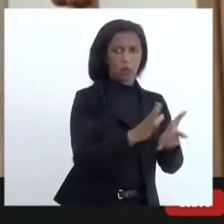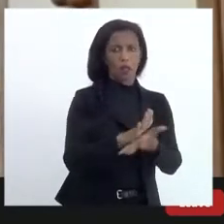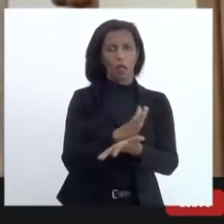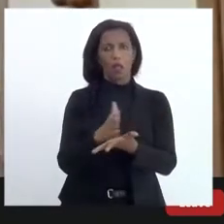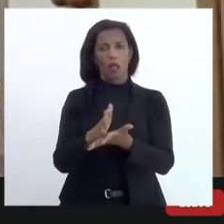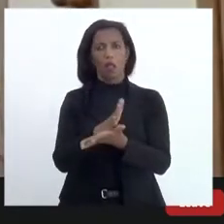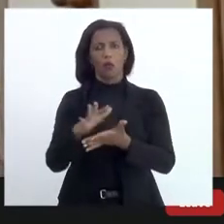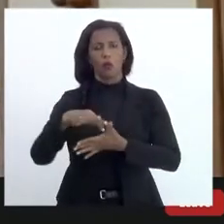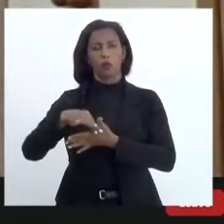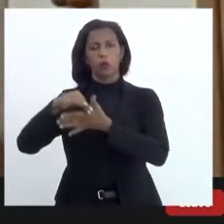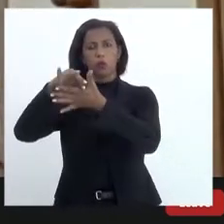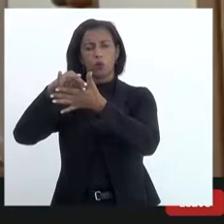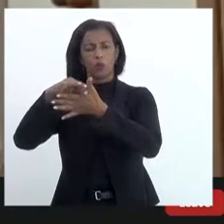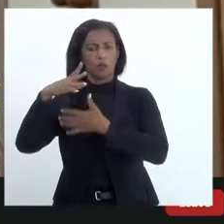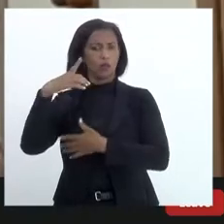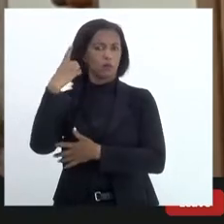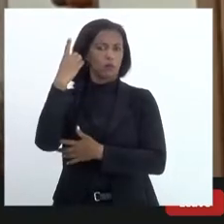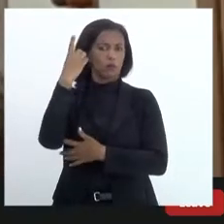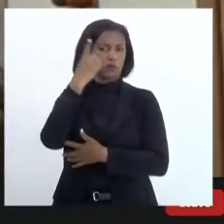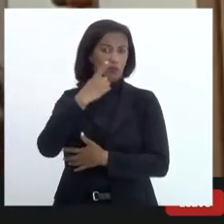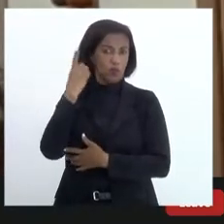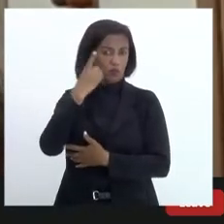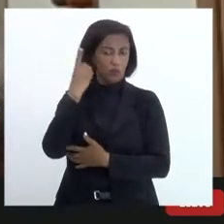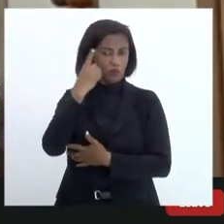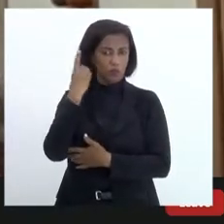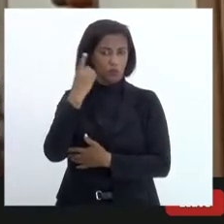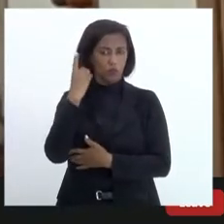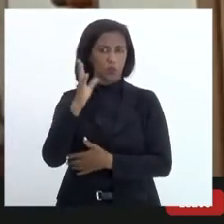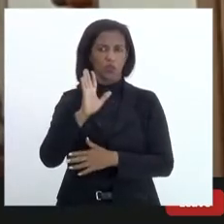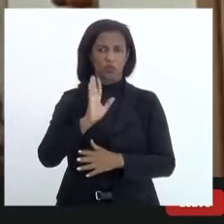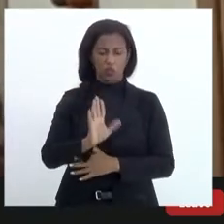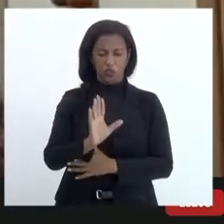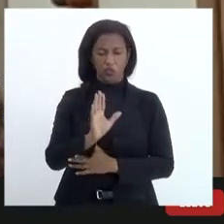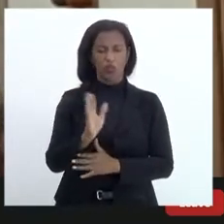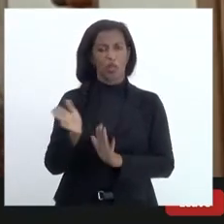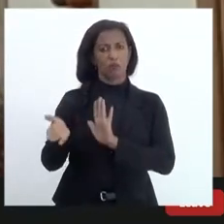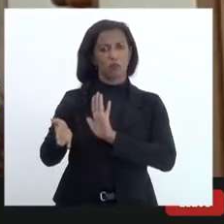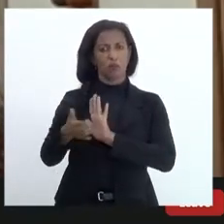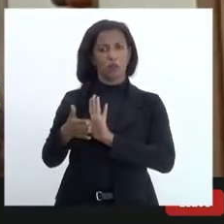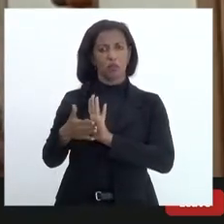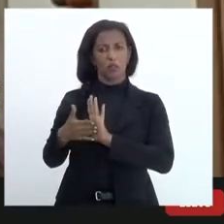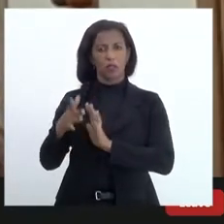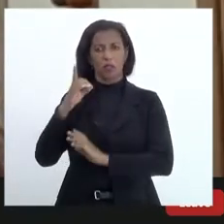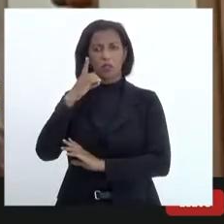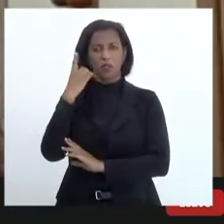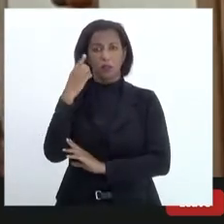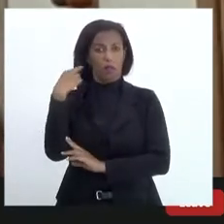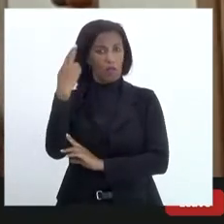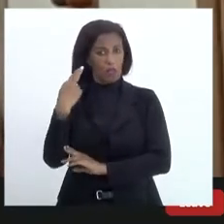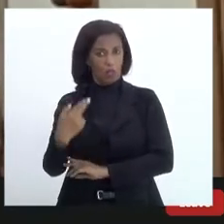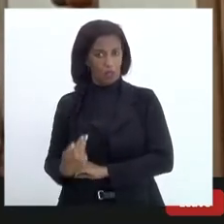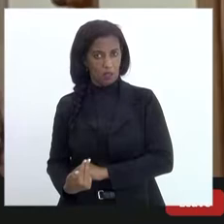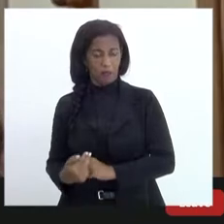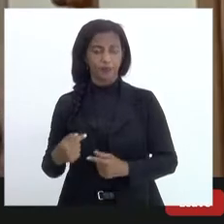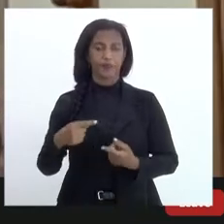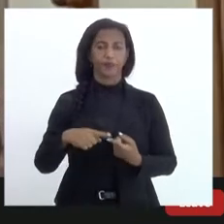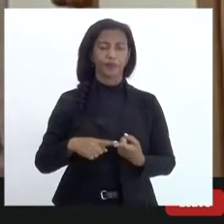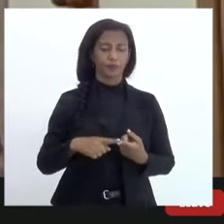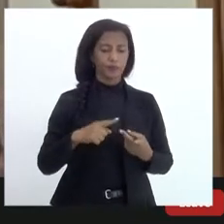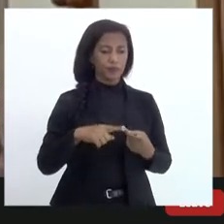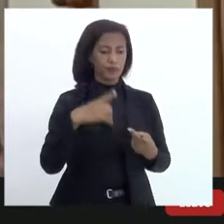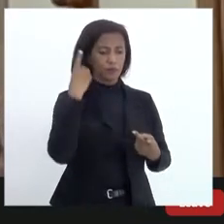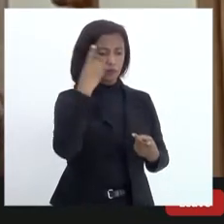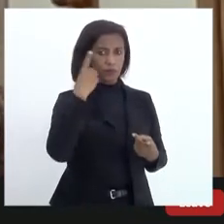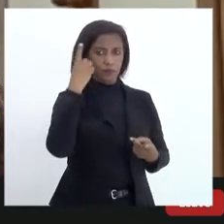algumas lideranças parlamentares nesse ponto, né? Já me reuni com a mandata da deputada Renata Souza, já